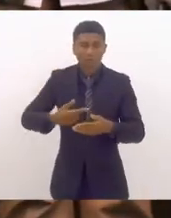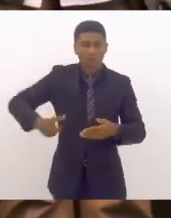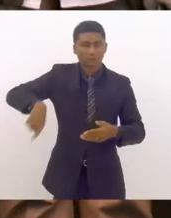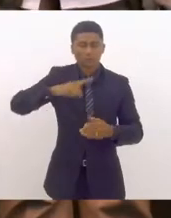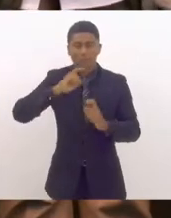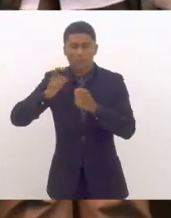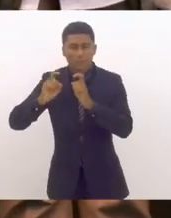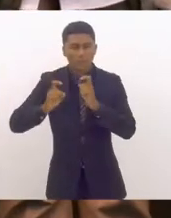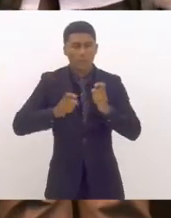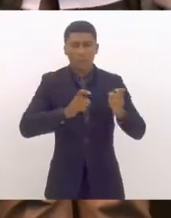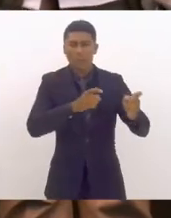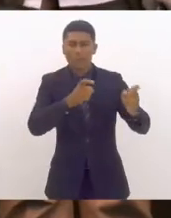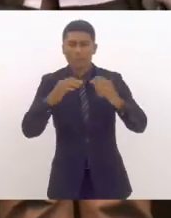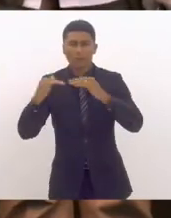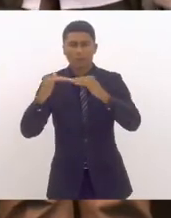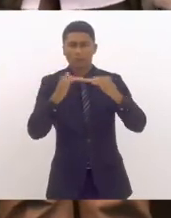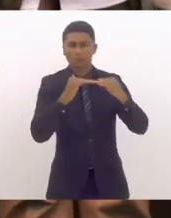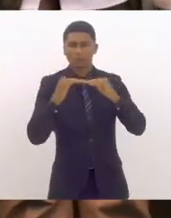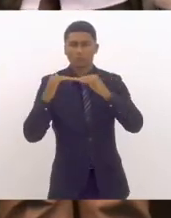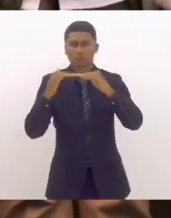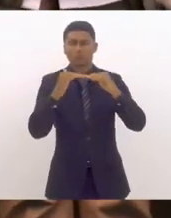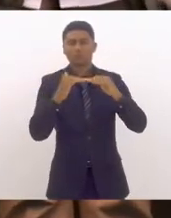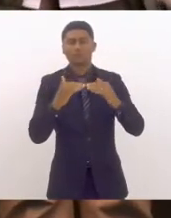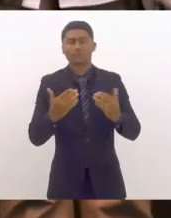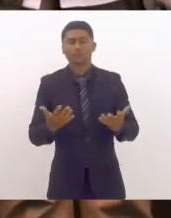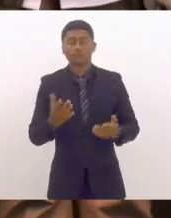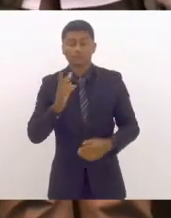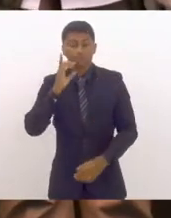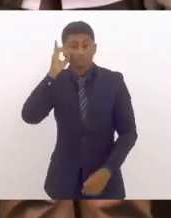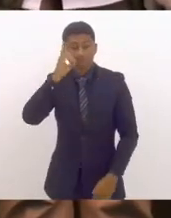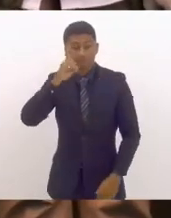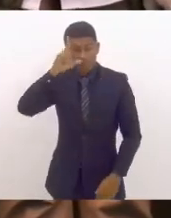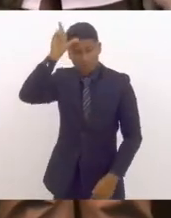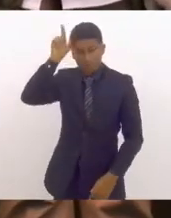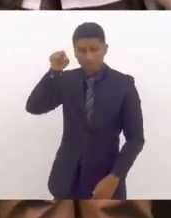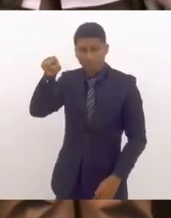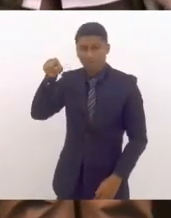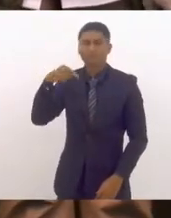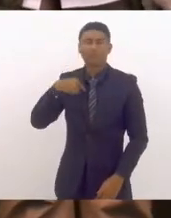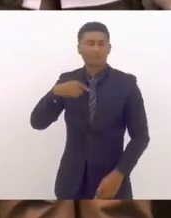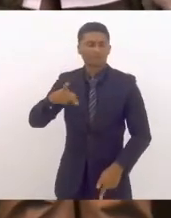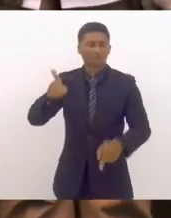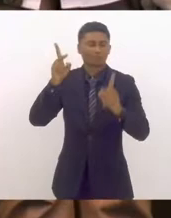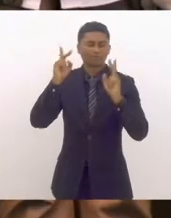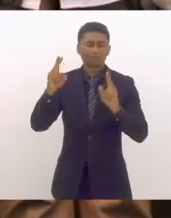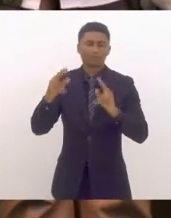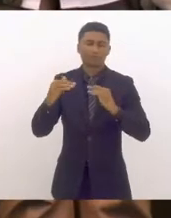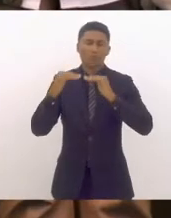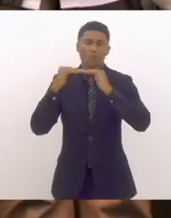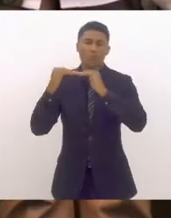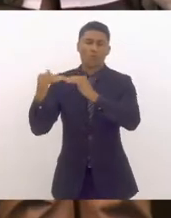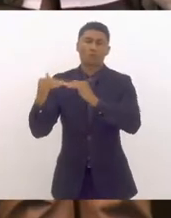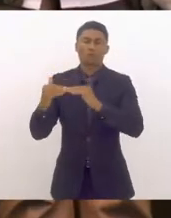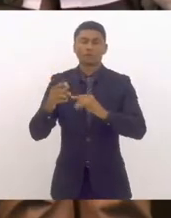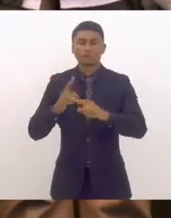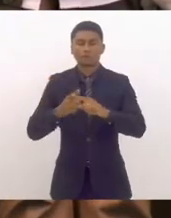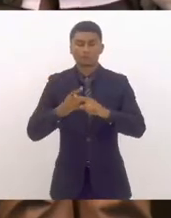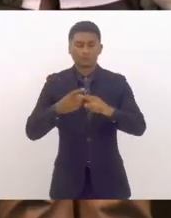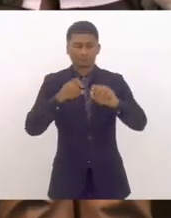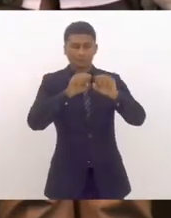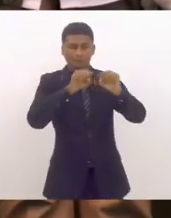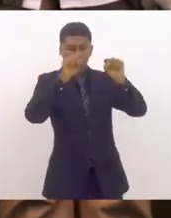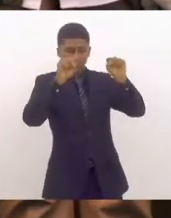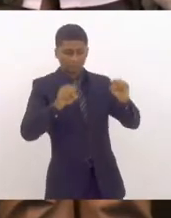e quero fazer aqui, das colocações do deputado Luiz Paulo, as minhas colocações. O sistema de contratação,